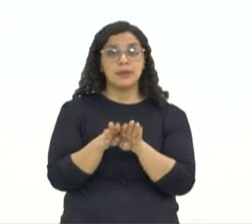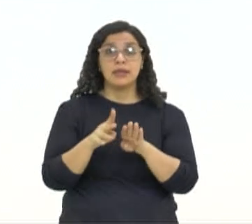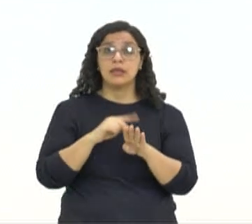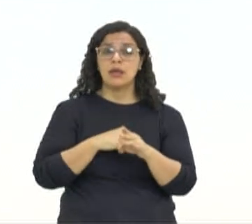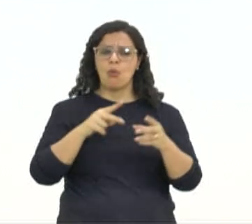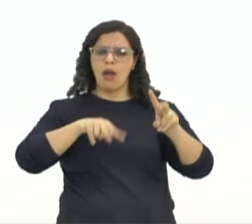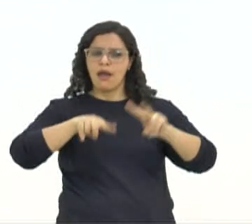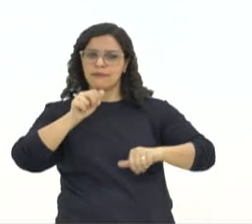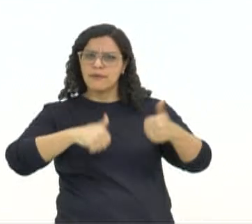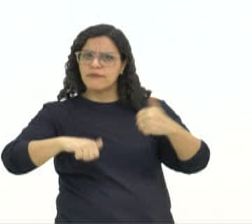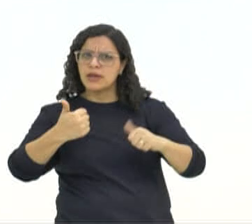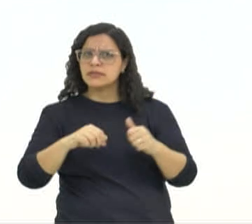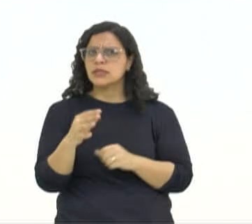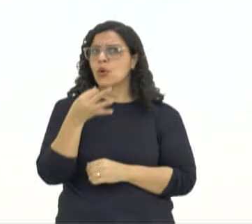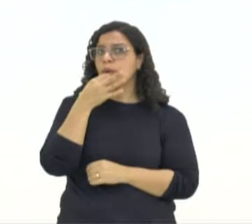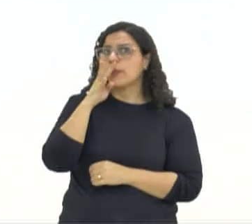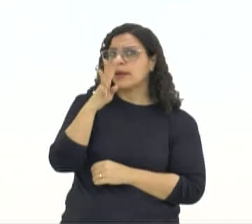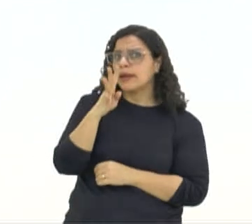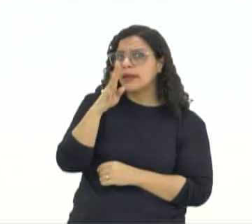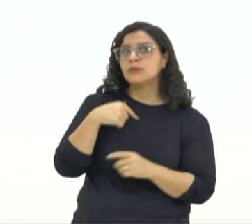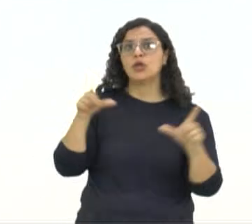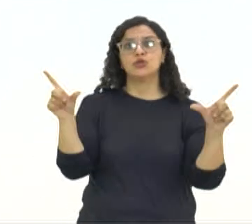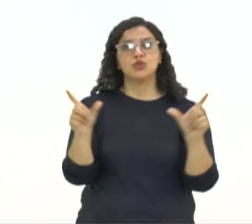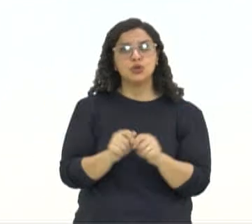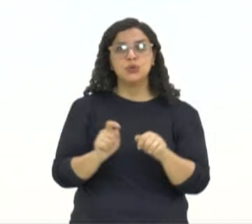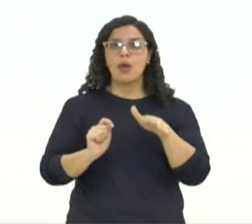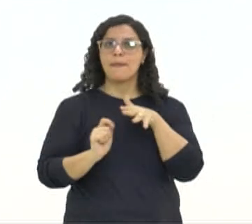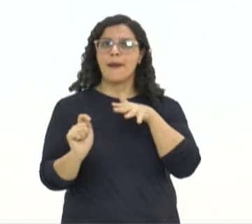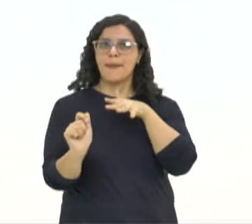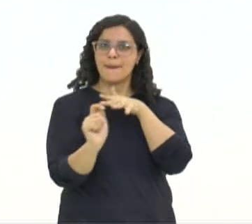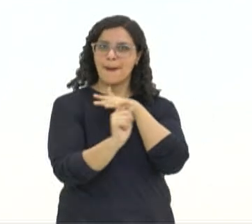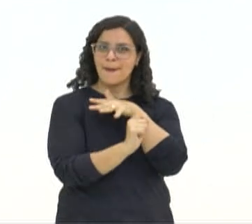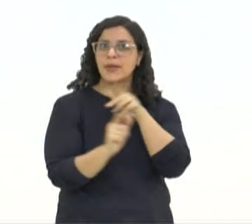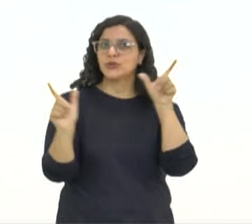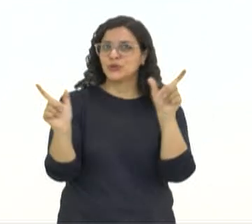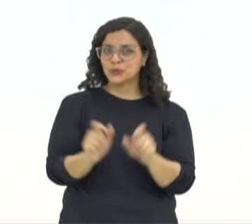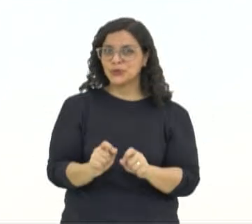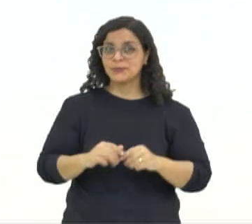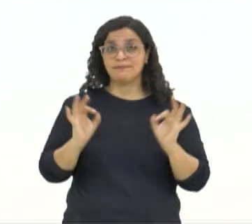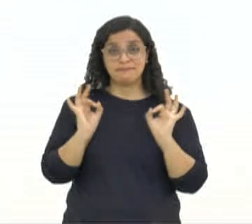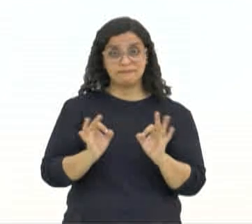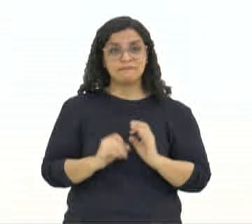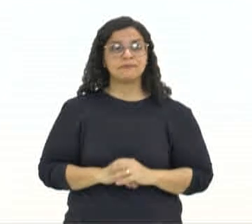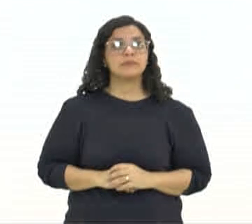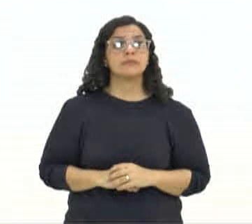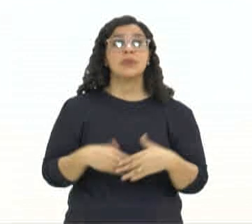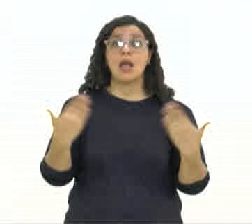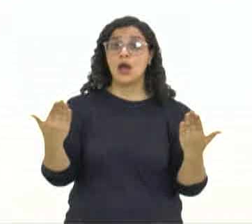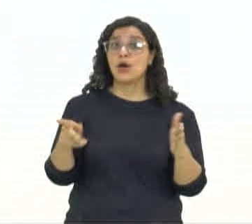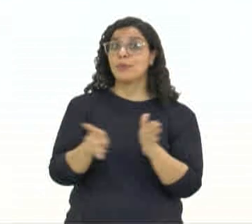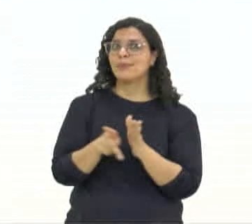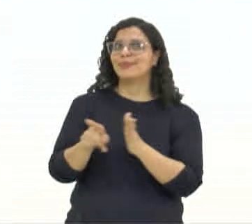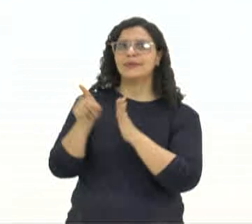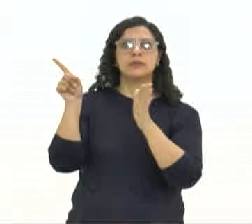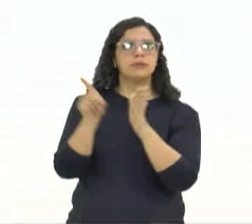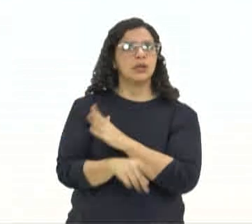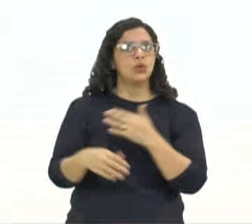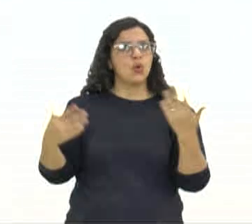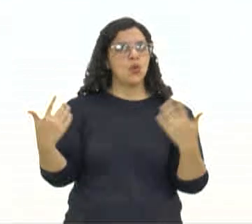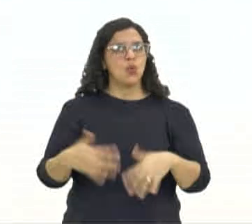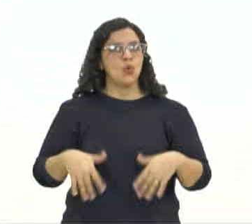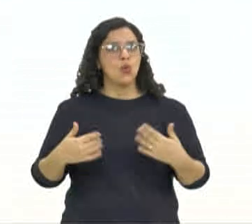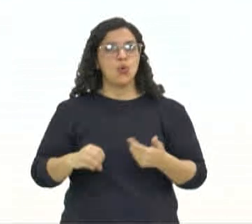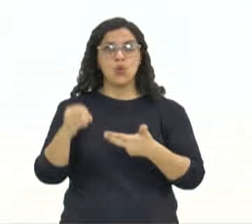diminuam. Então, a pessoa ali, ela está expressando o desejo de que essas fake news diminuam. A ver, então, agora